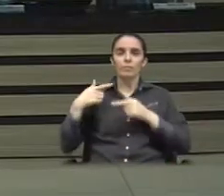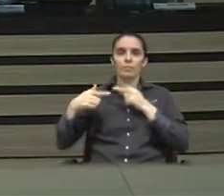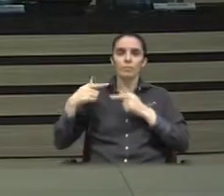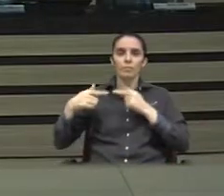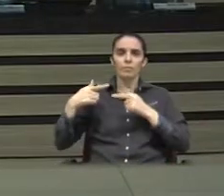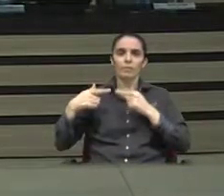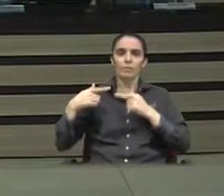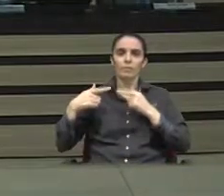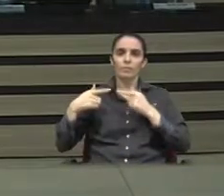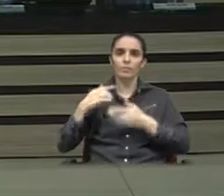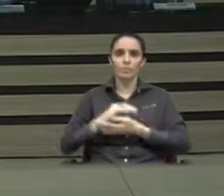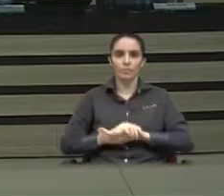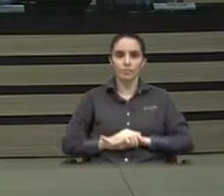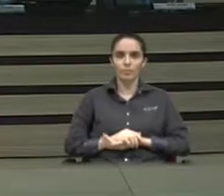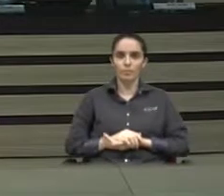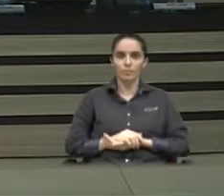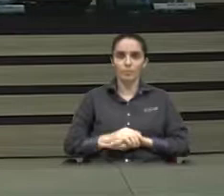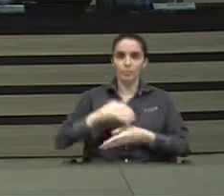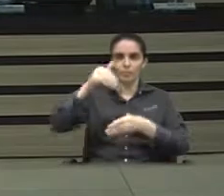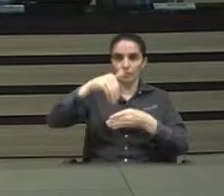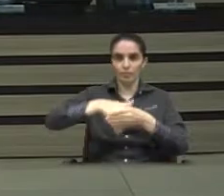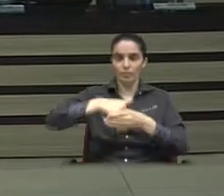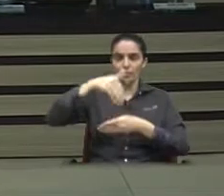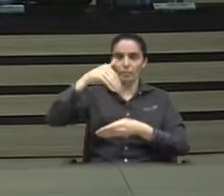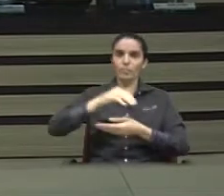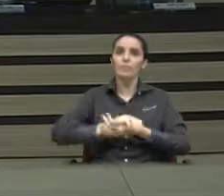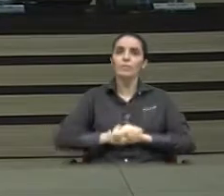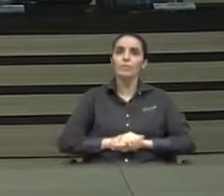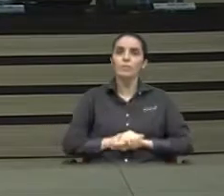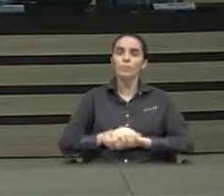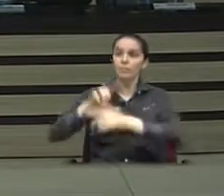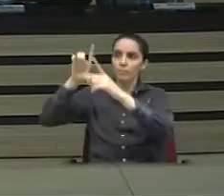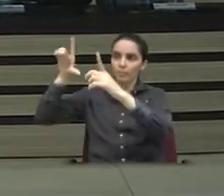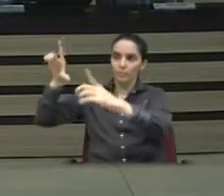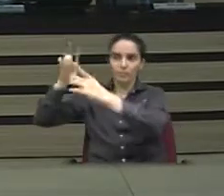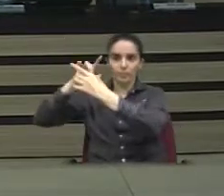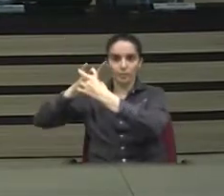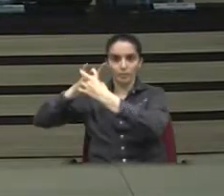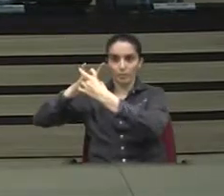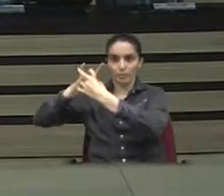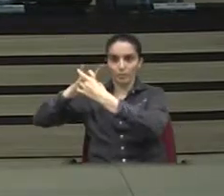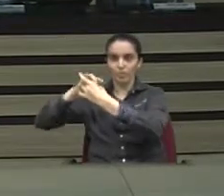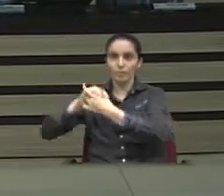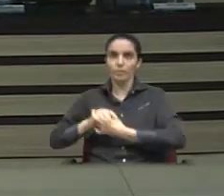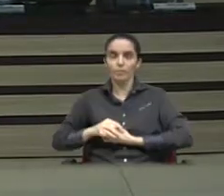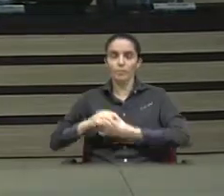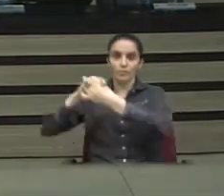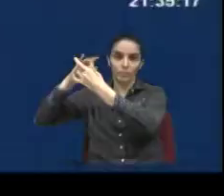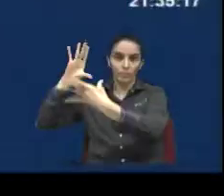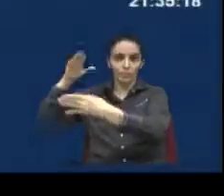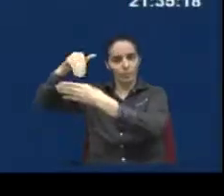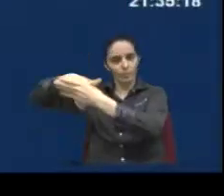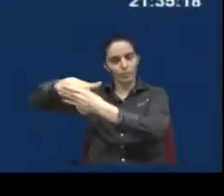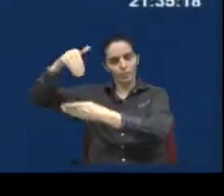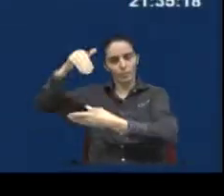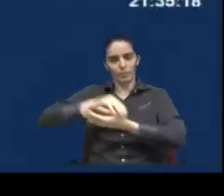discussão. Não havendo, ele vai à votação. E o painel de votação, ele está aberto.